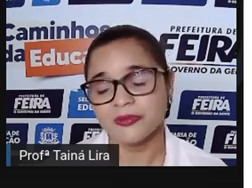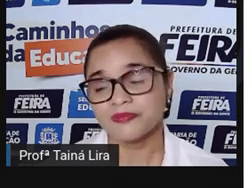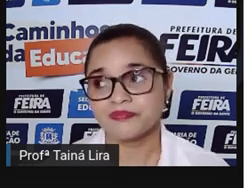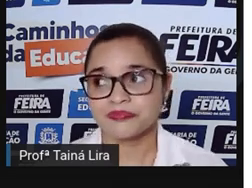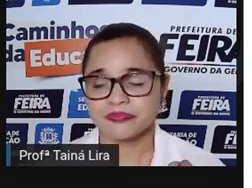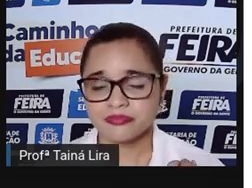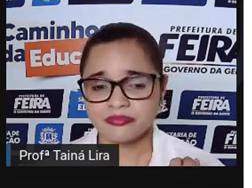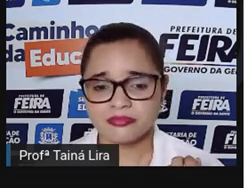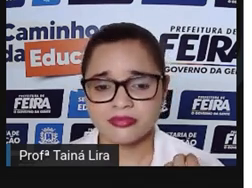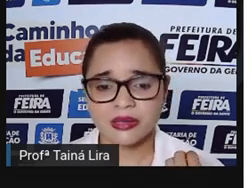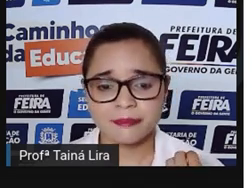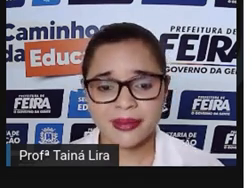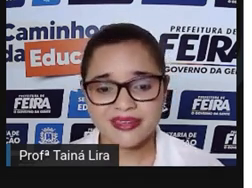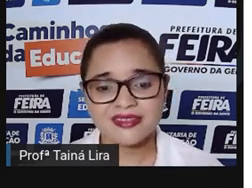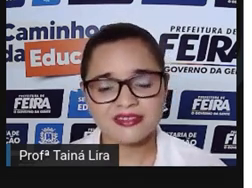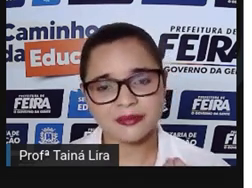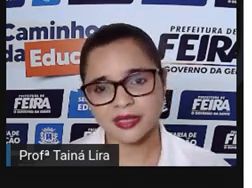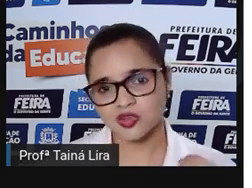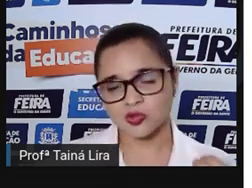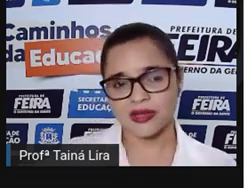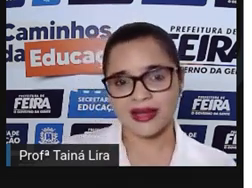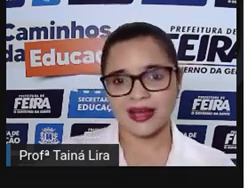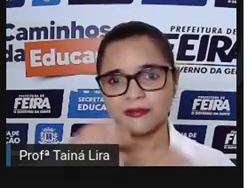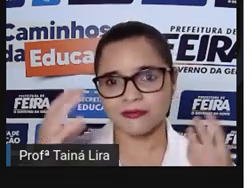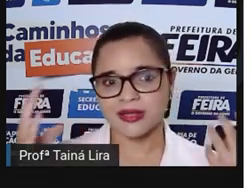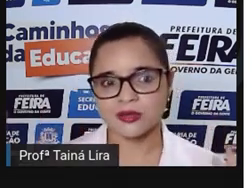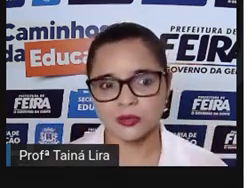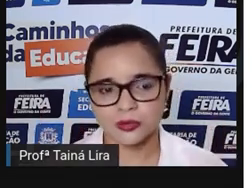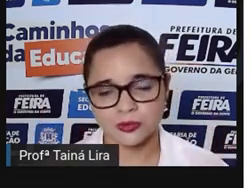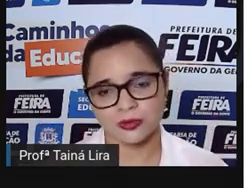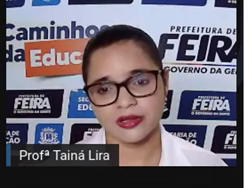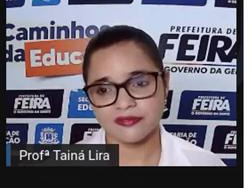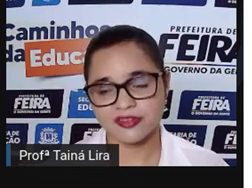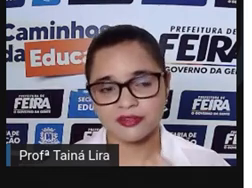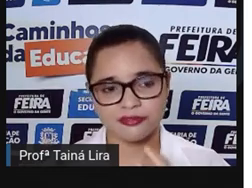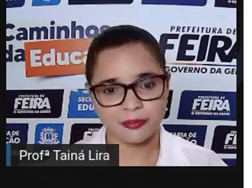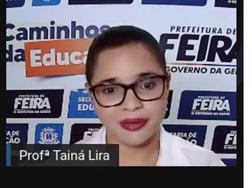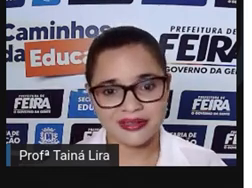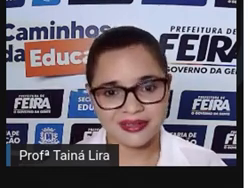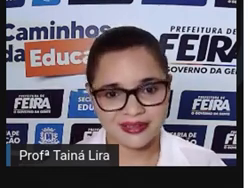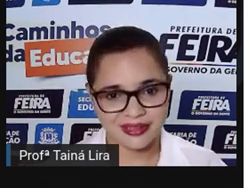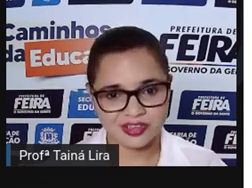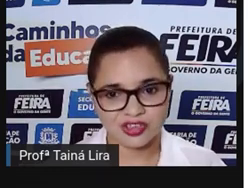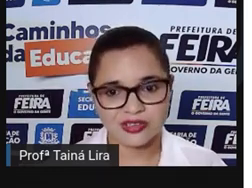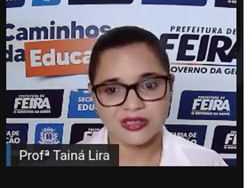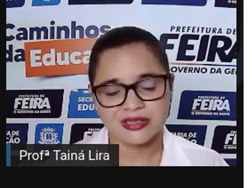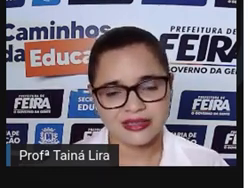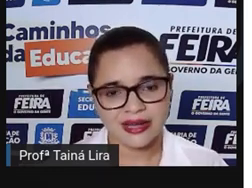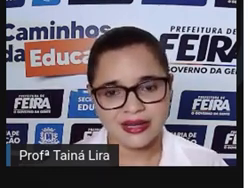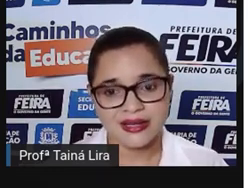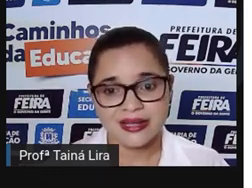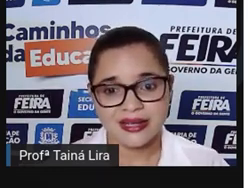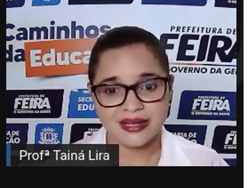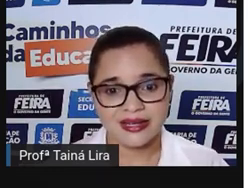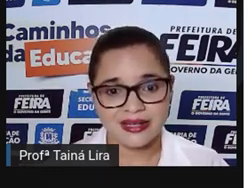Então, peça sempre ajuda a um adulto, toda vez que for para a internet,